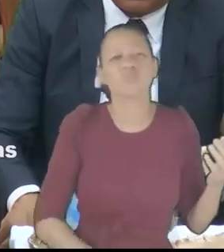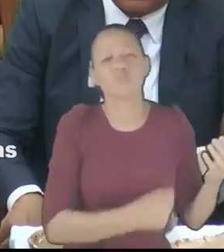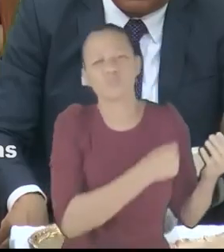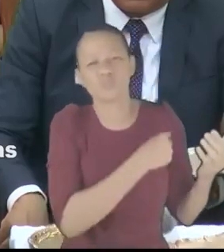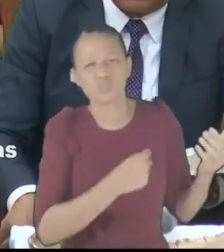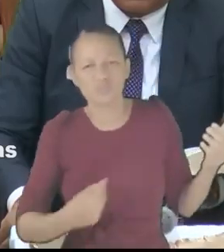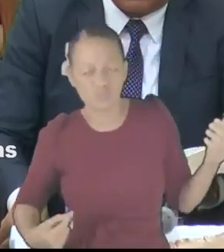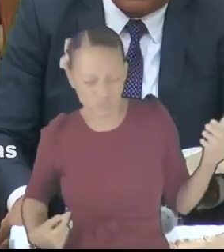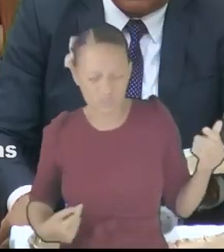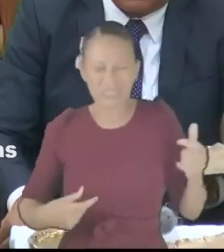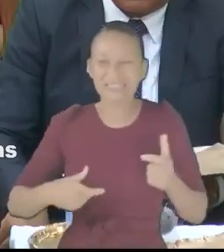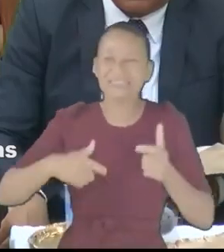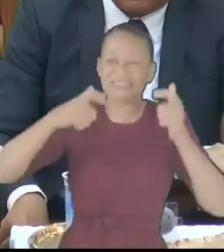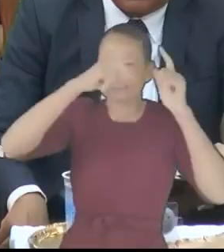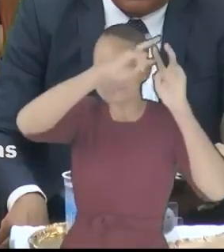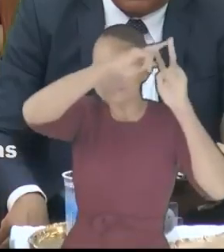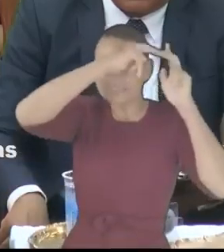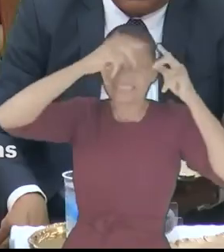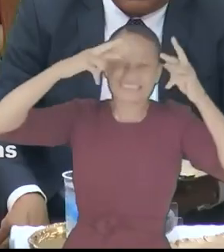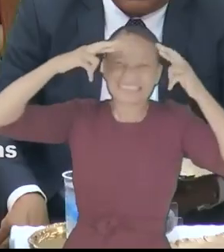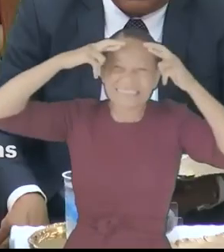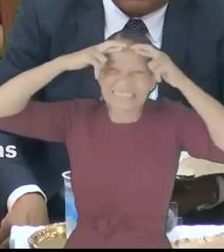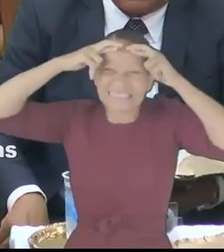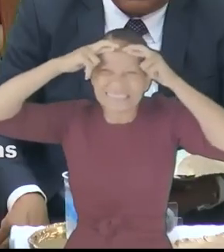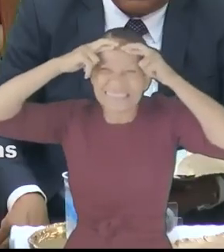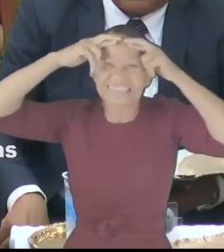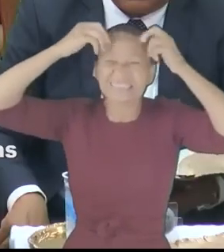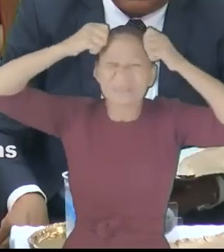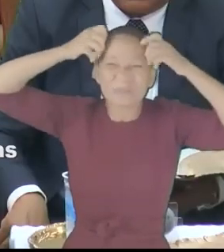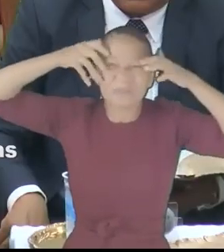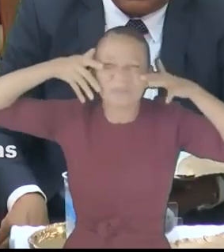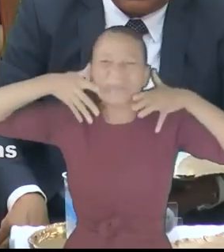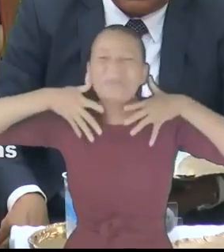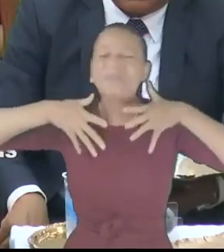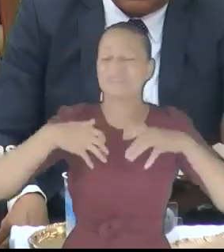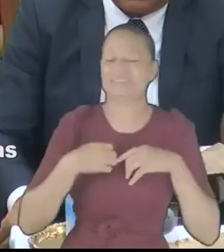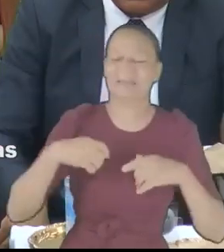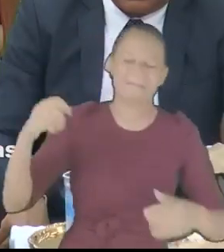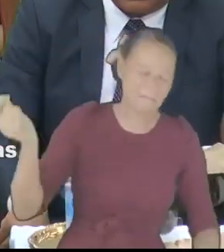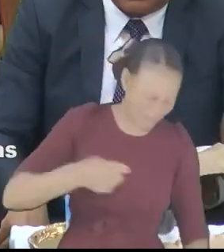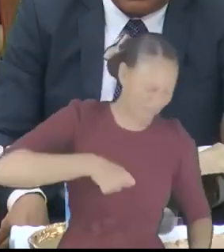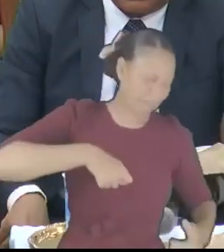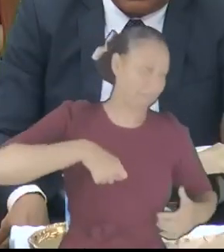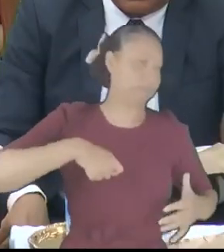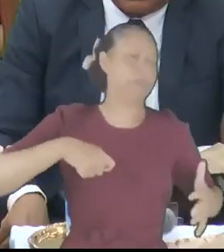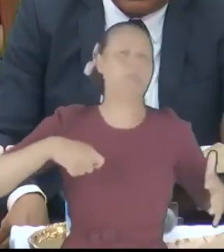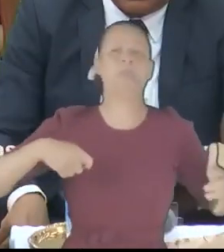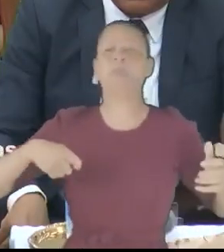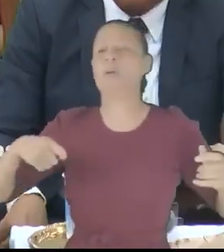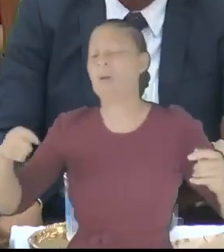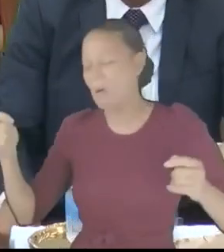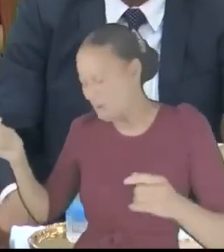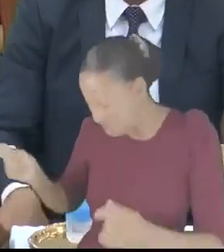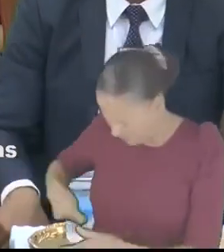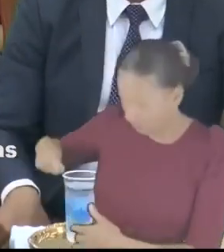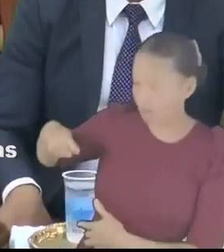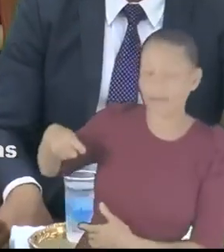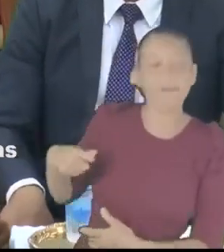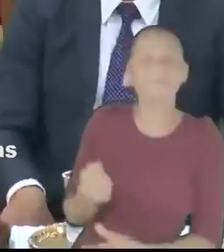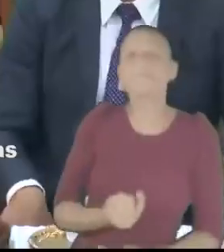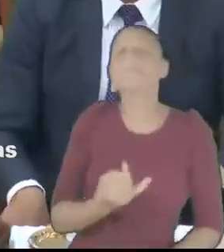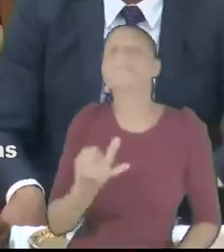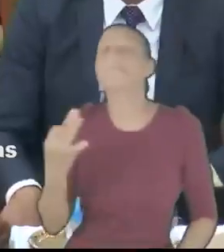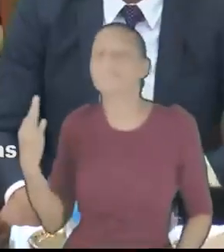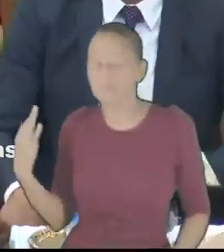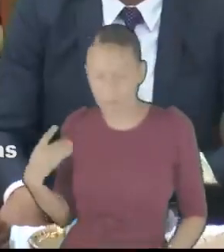foi riscado com a coroa de espinho. Ele foi riscado com as chibatadas. Você sabe quantas chibatadas